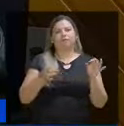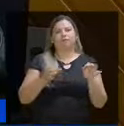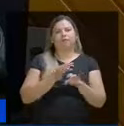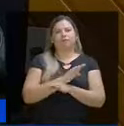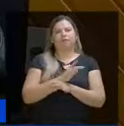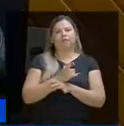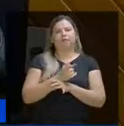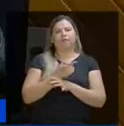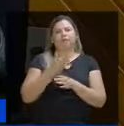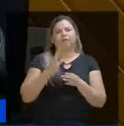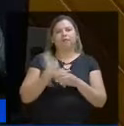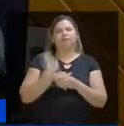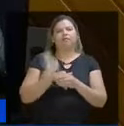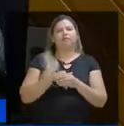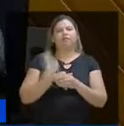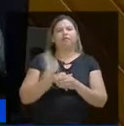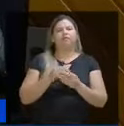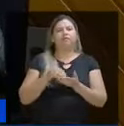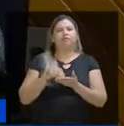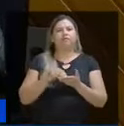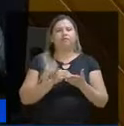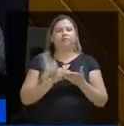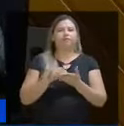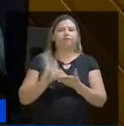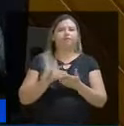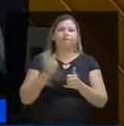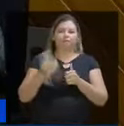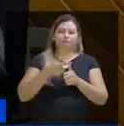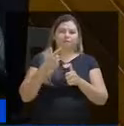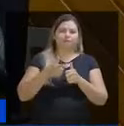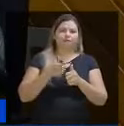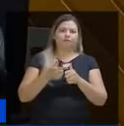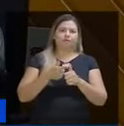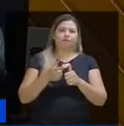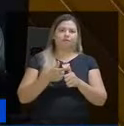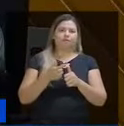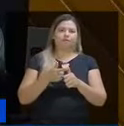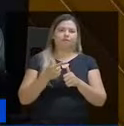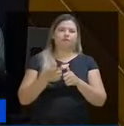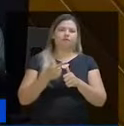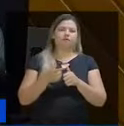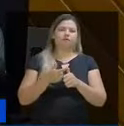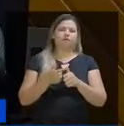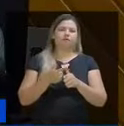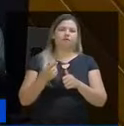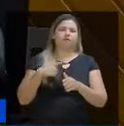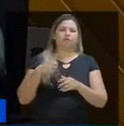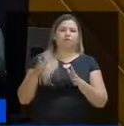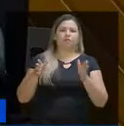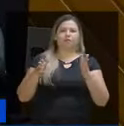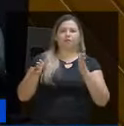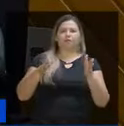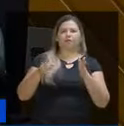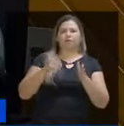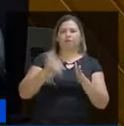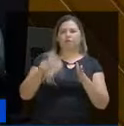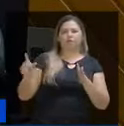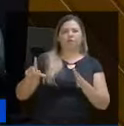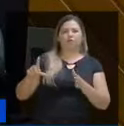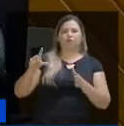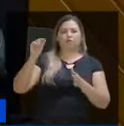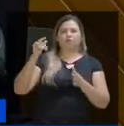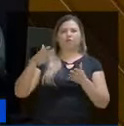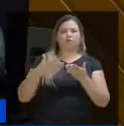preenchimento concomitante de dois requisitos. Primeiro, o escoamento da duração do mandato do cargo ao qual concorreu